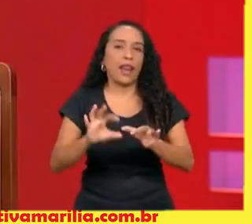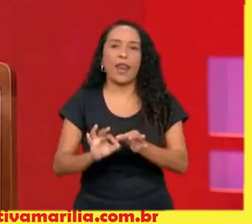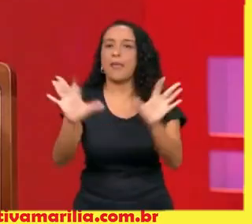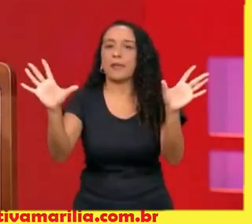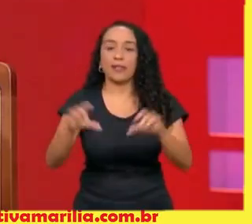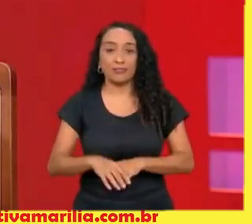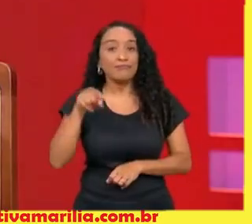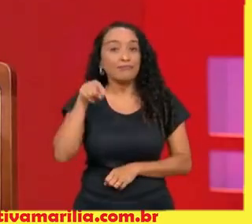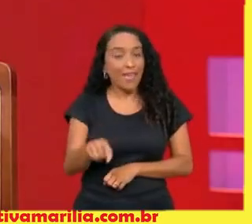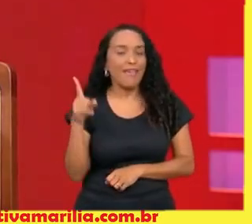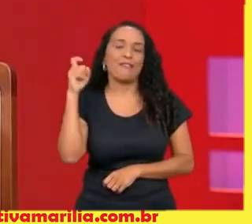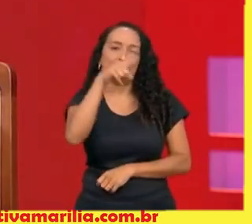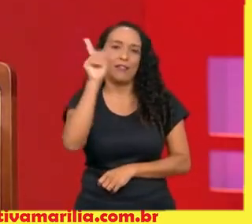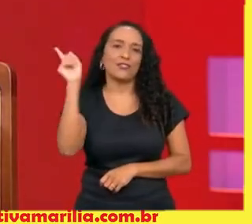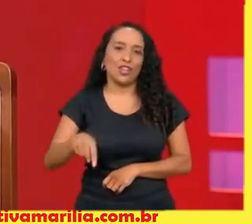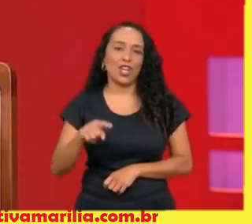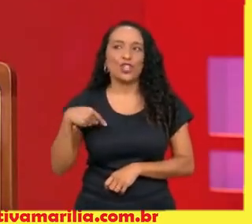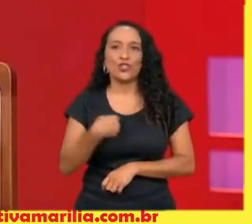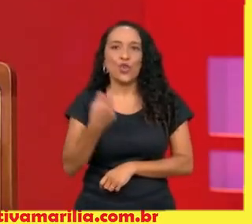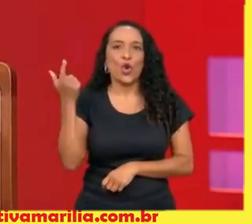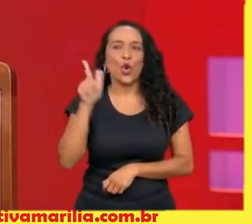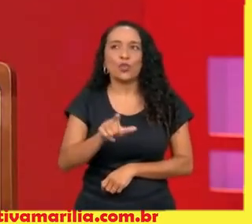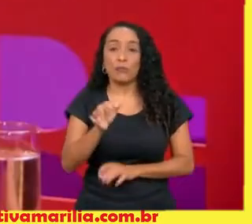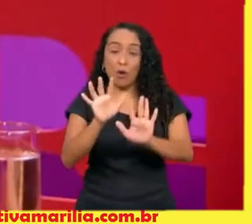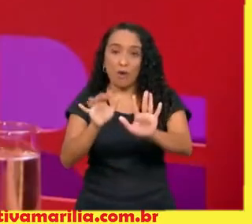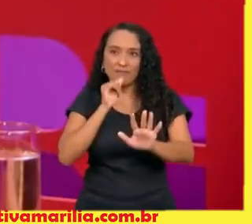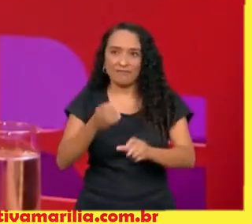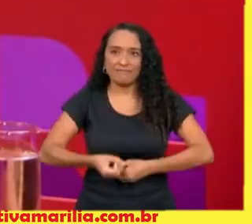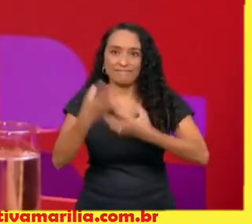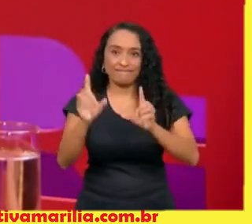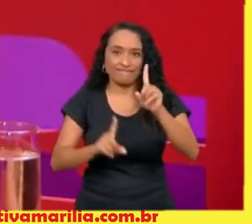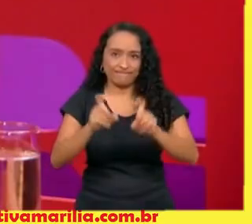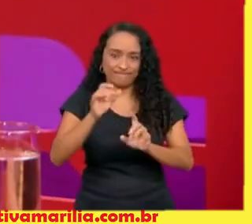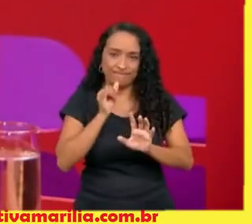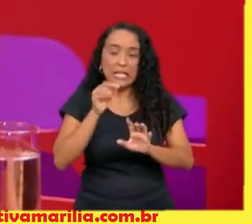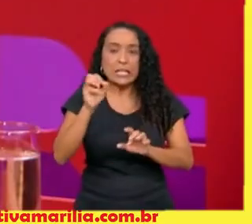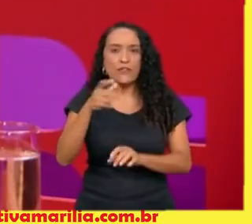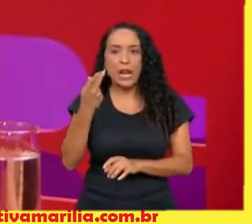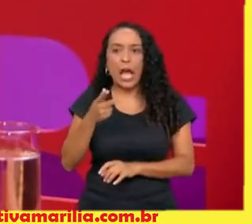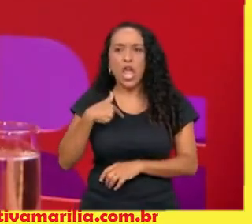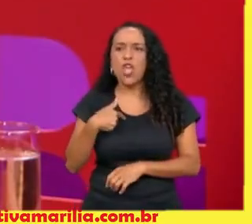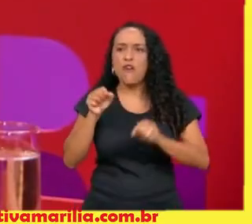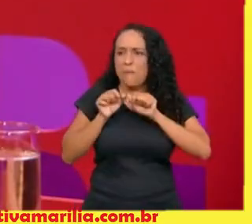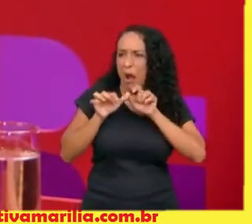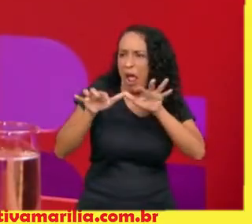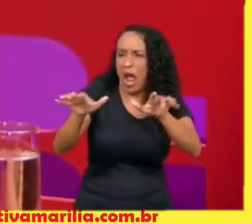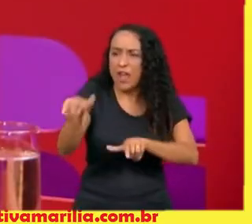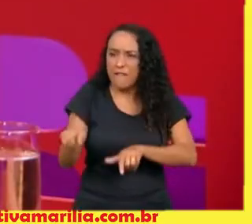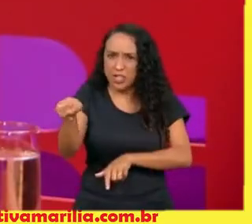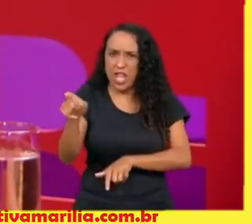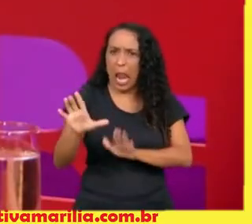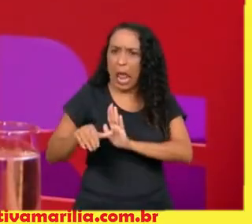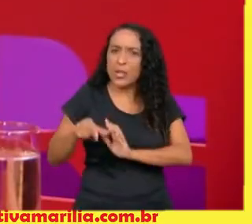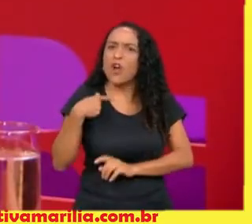a dificuldade, né? Da gente conseguir. Mas liberdade de expressão, veja, se eu disser assim, eu vou contar para todo mundo que você é um